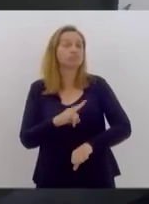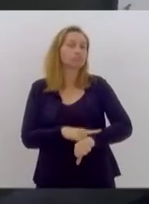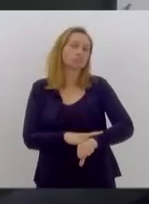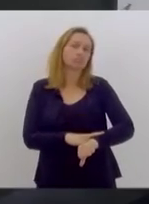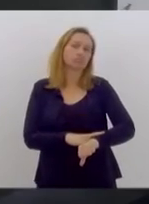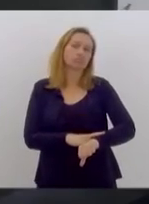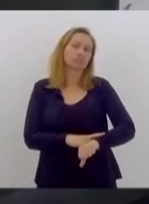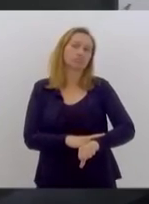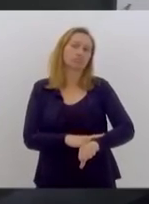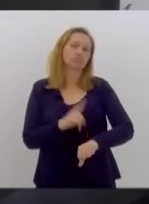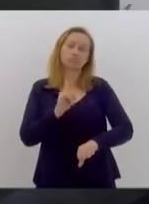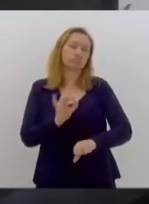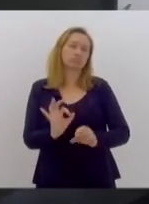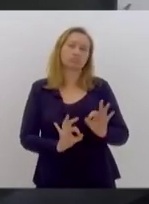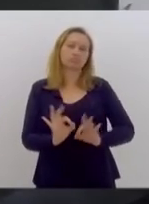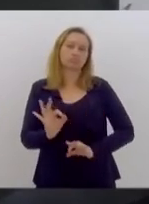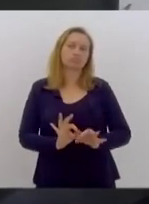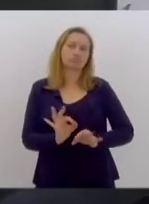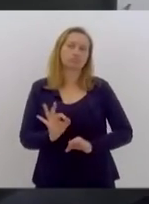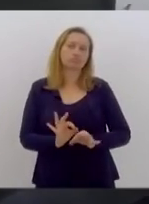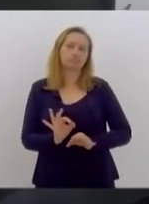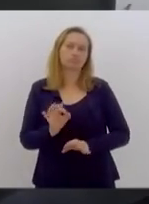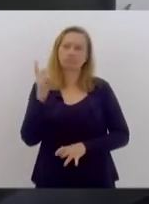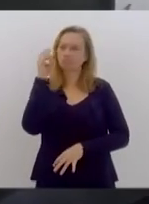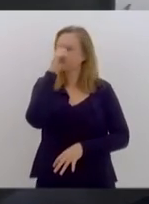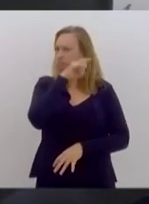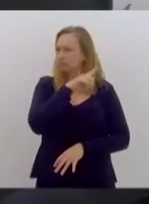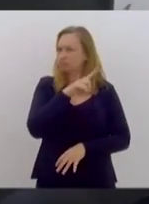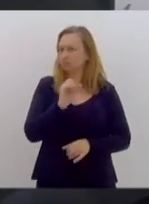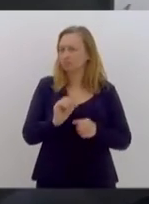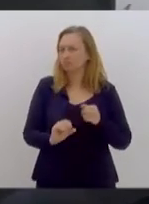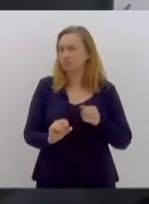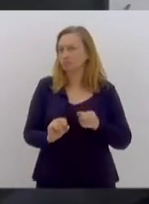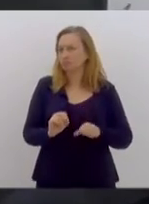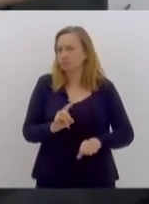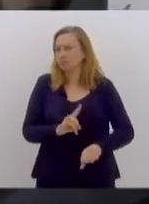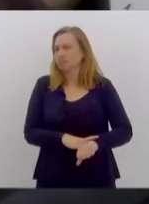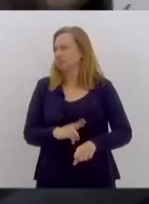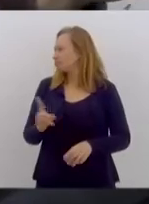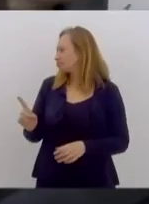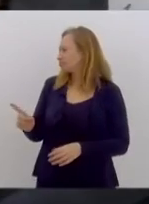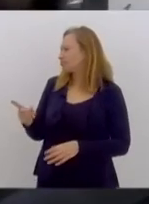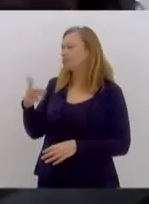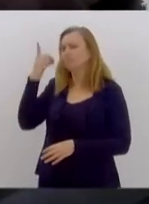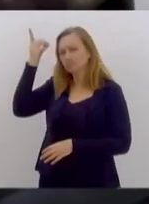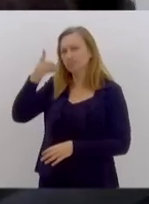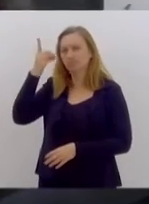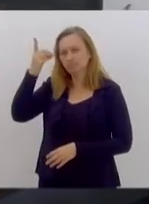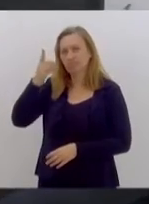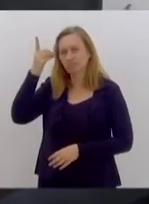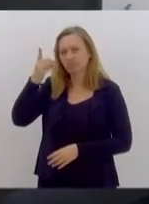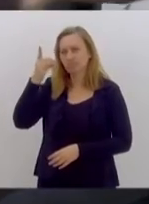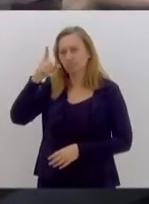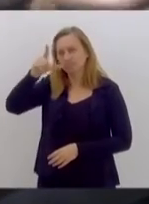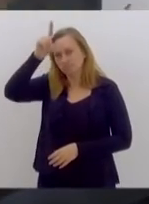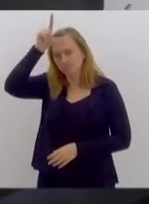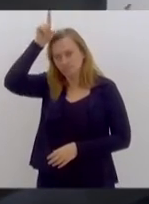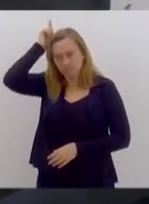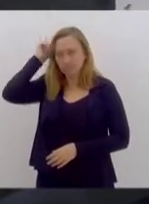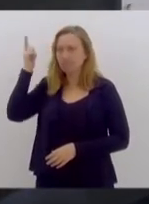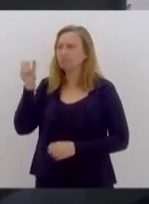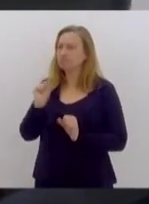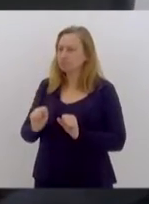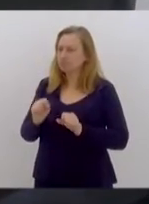implantação de banheiro não é projeto implanta não é difícil você fazer um projeto Deputado Municipal de engenheiro Pode preparar até um projetinho encaminhar para SuperVia